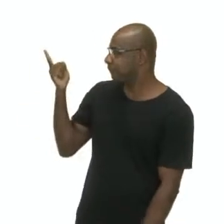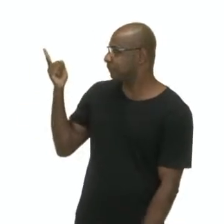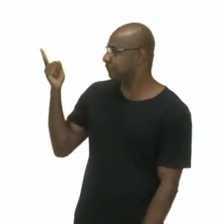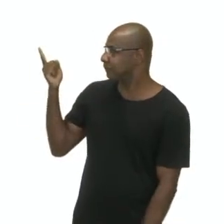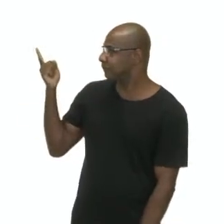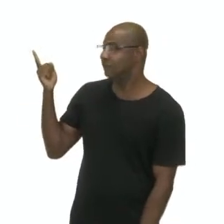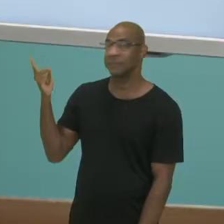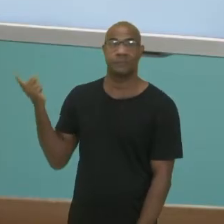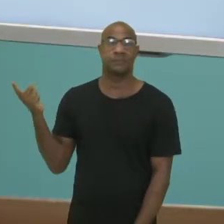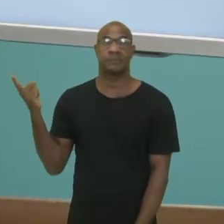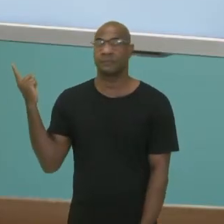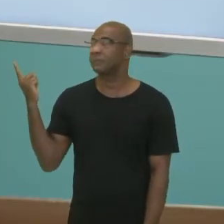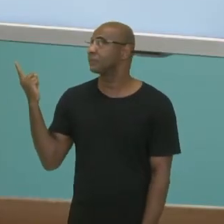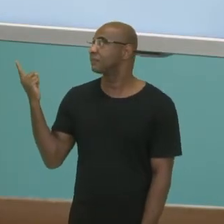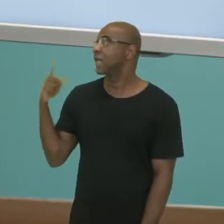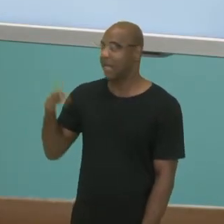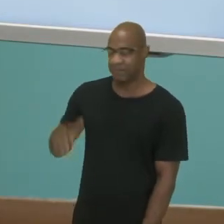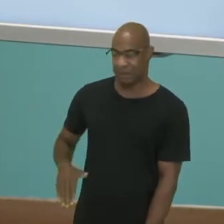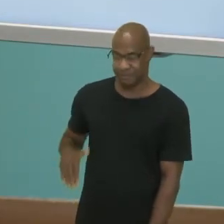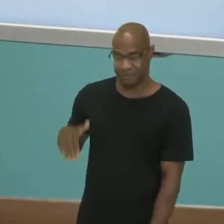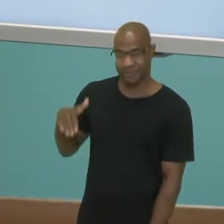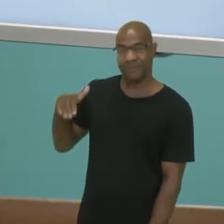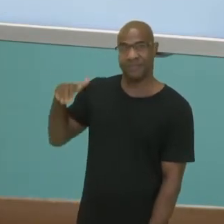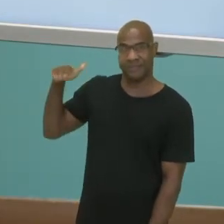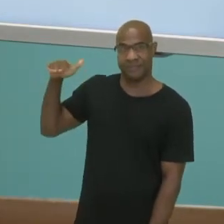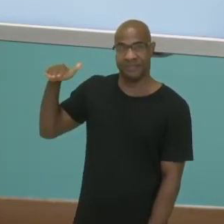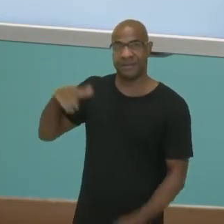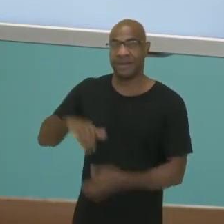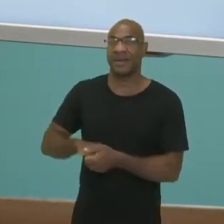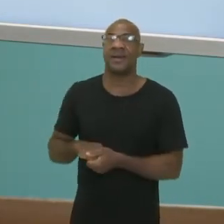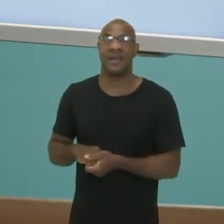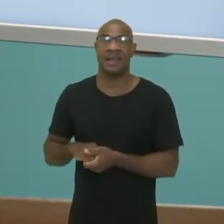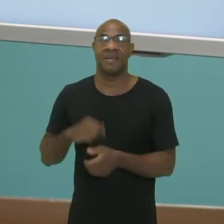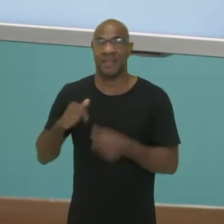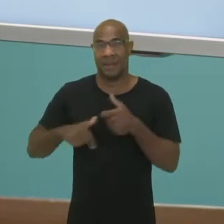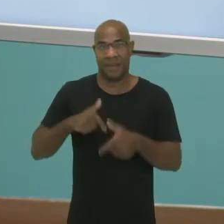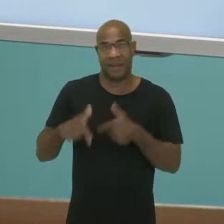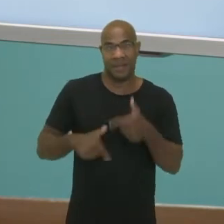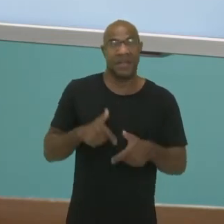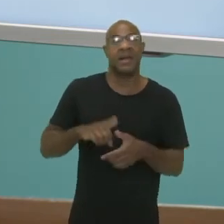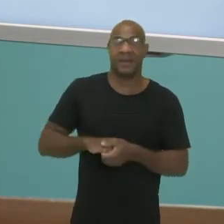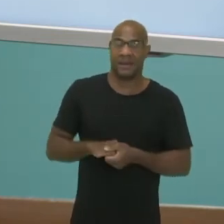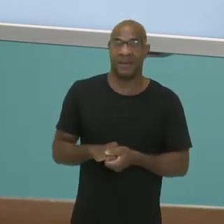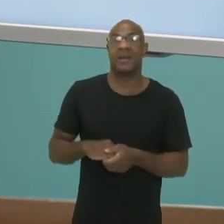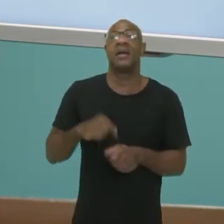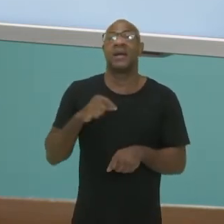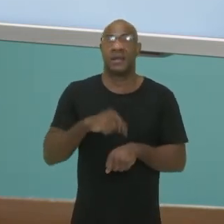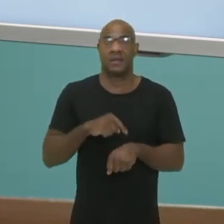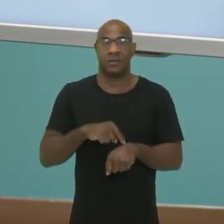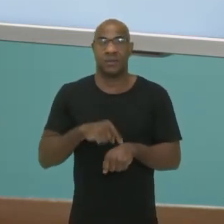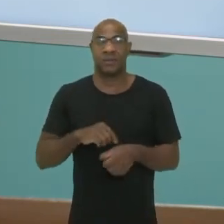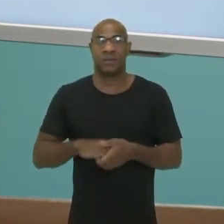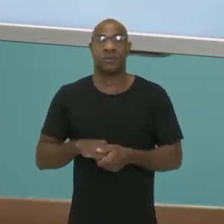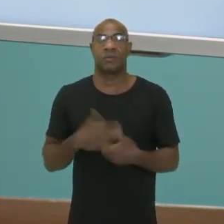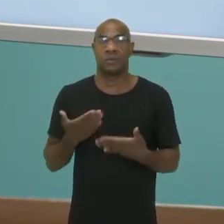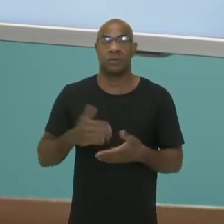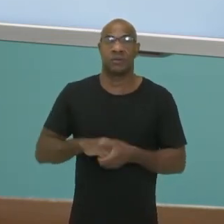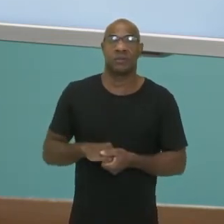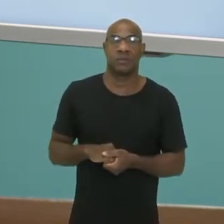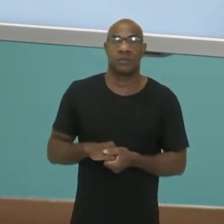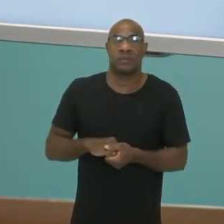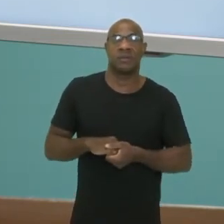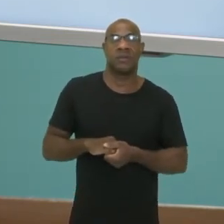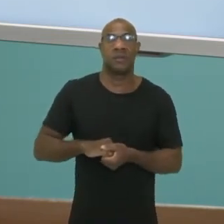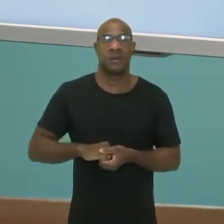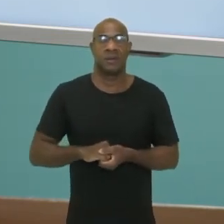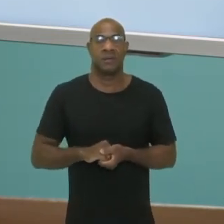por isso, quando ela for maior, né, ela vai ser tradutora da ONU, mas quando, em momentos que os embaixadores estiverem peleando aqui, se